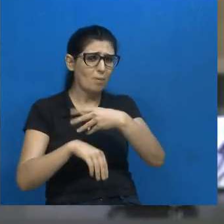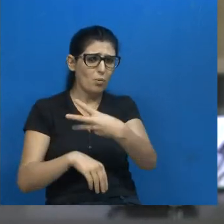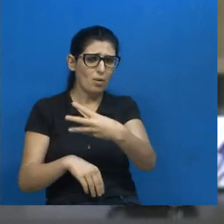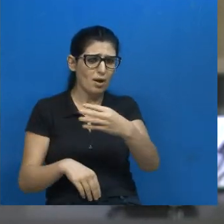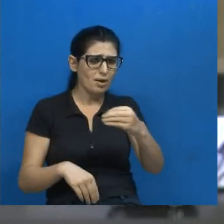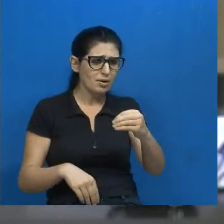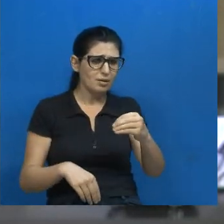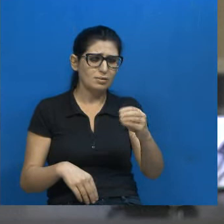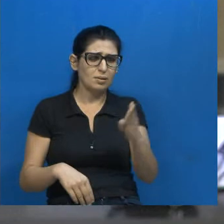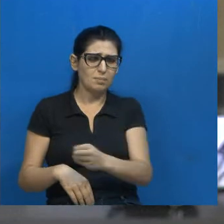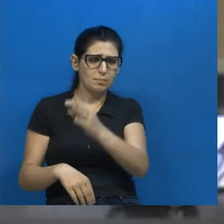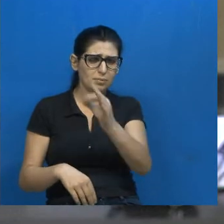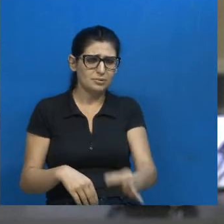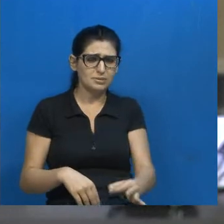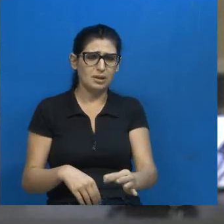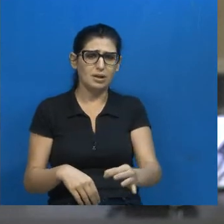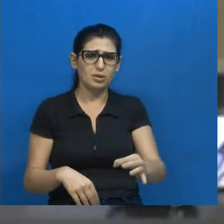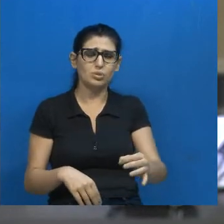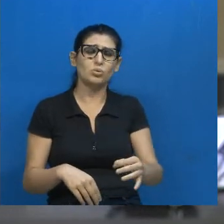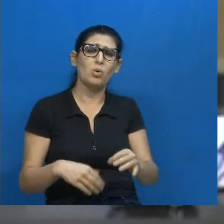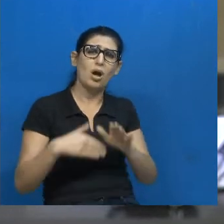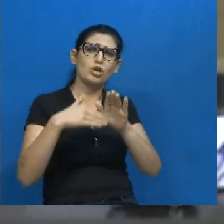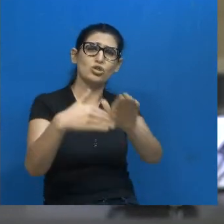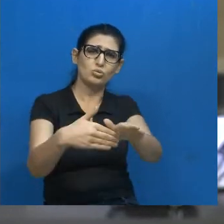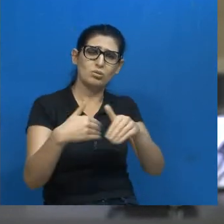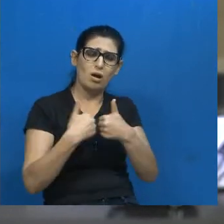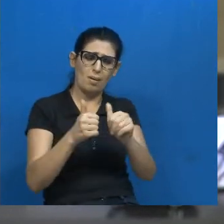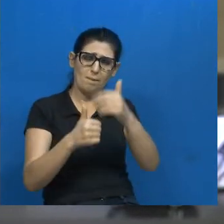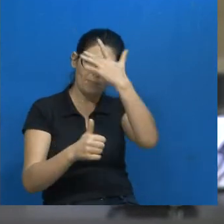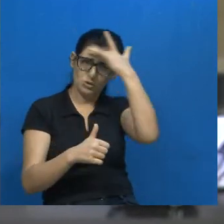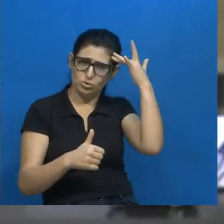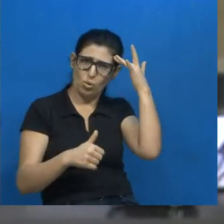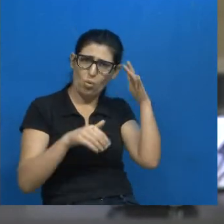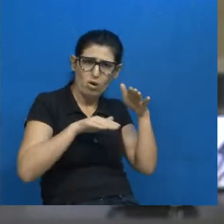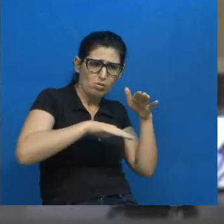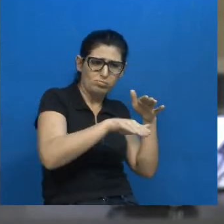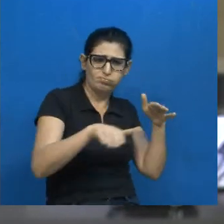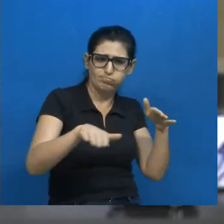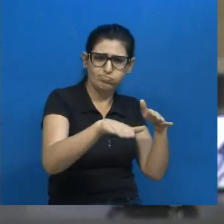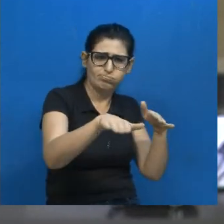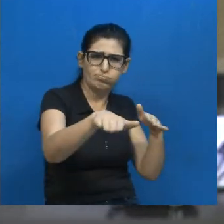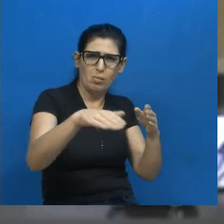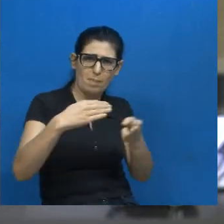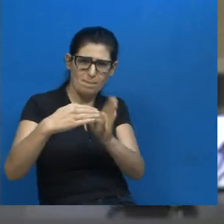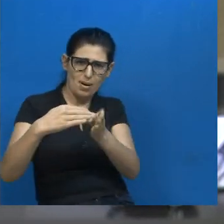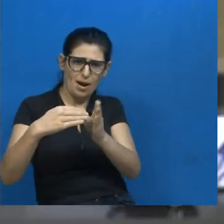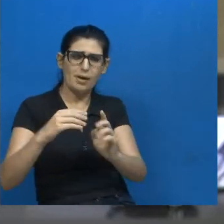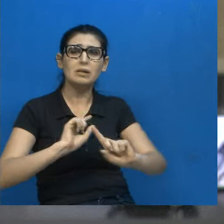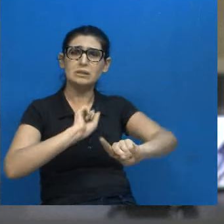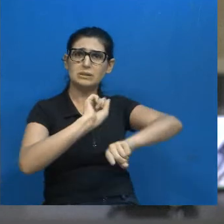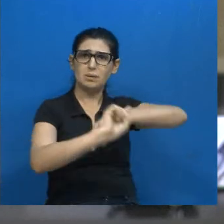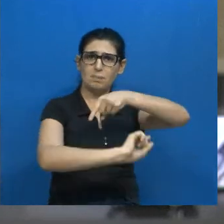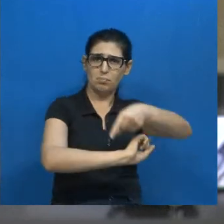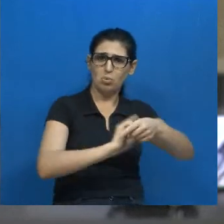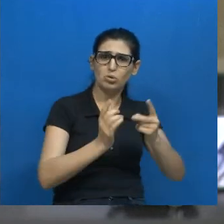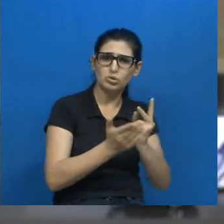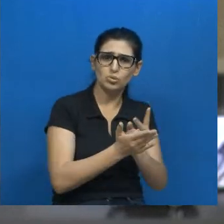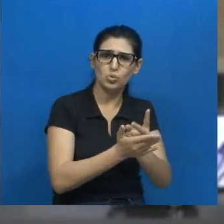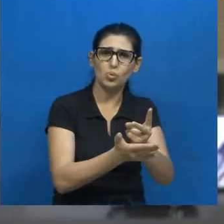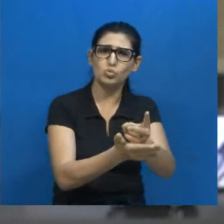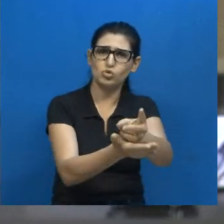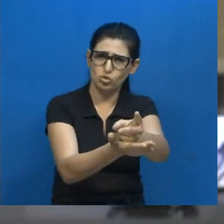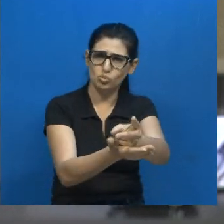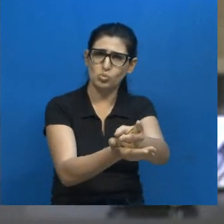do transporte público. Terminando essa condição, é que a gente vai continuar a entender qual é